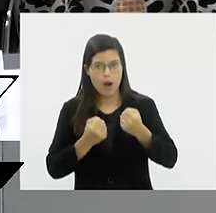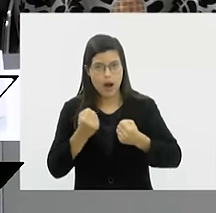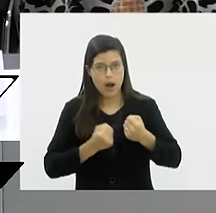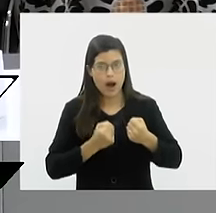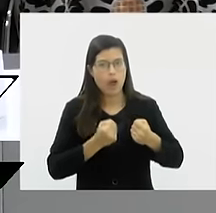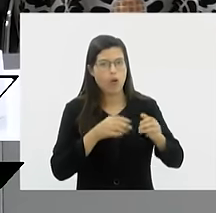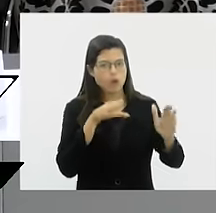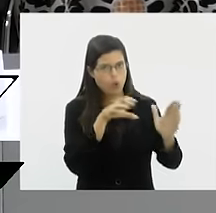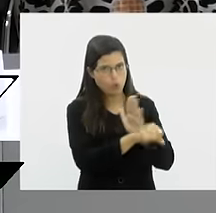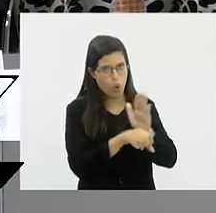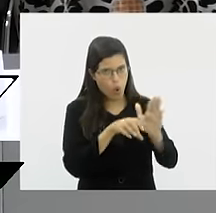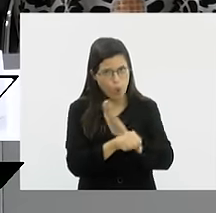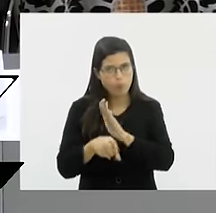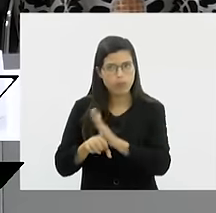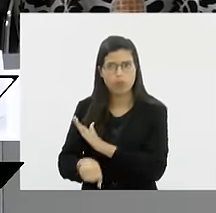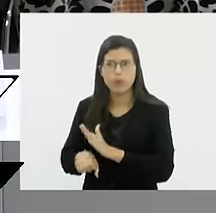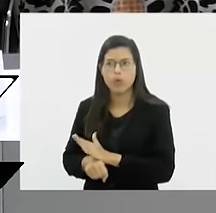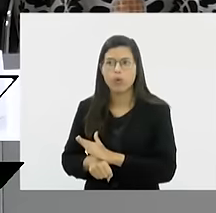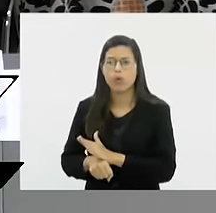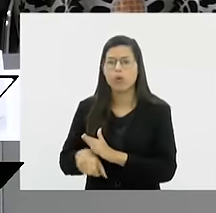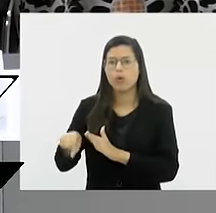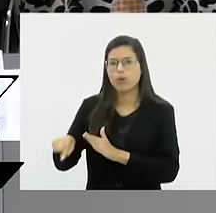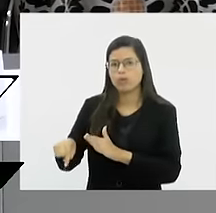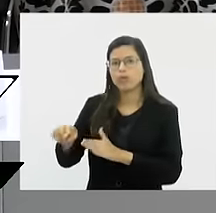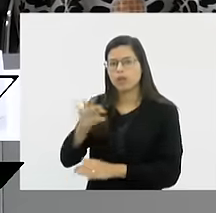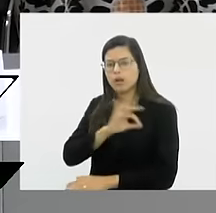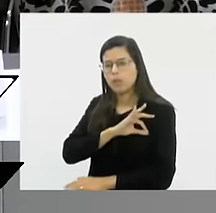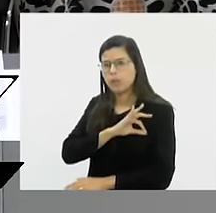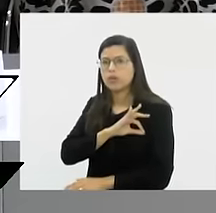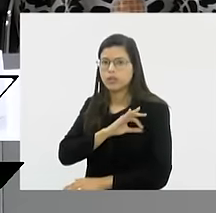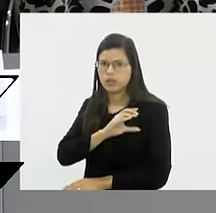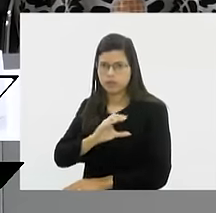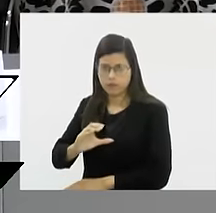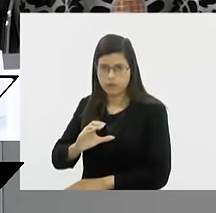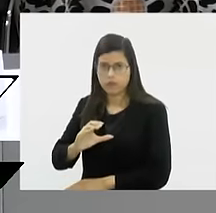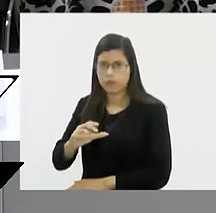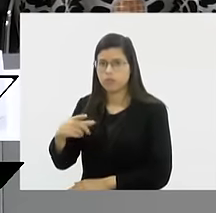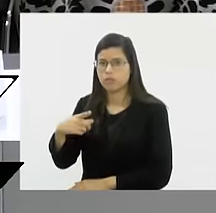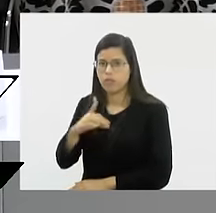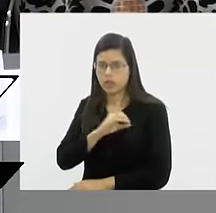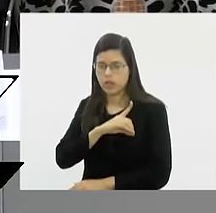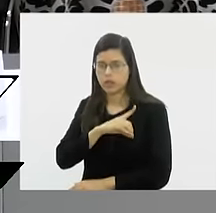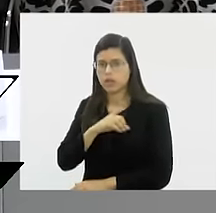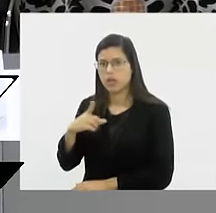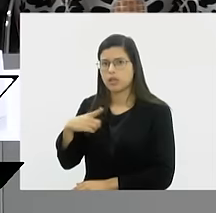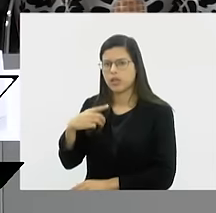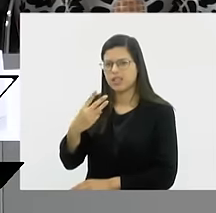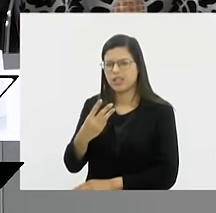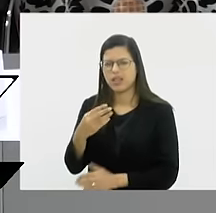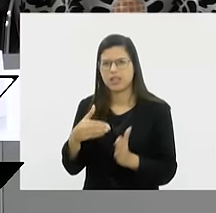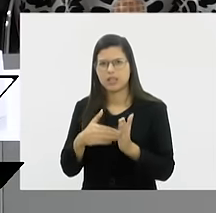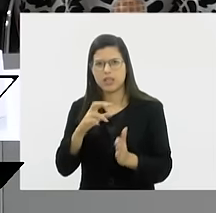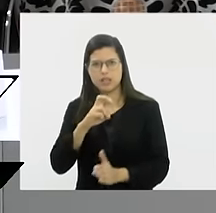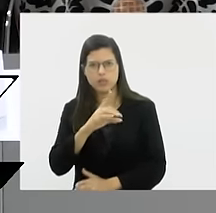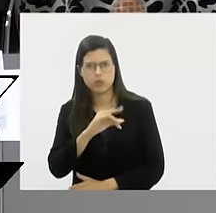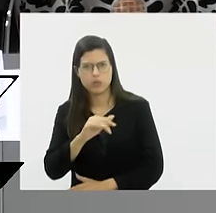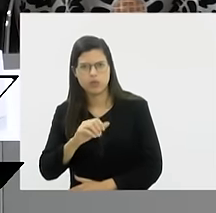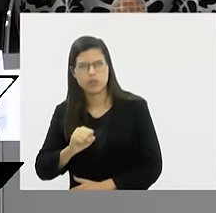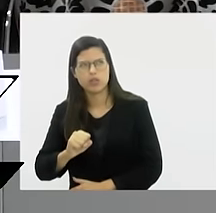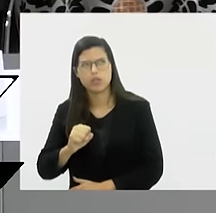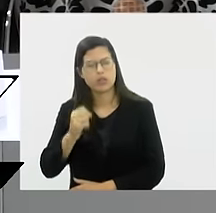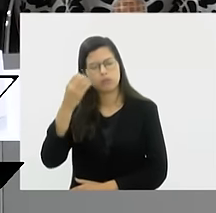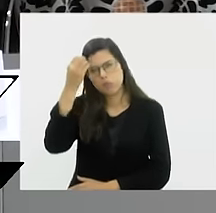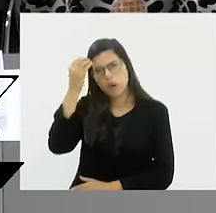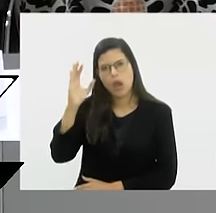recuperado de roubo, furto, que fica na Delegacia de Polícia Civil, ele tem de 3 a 5 dias de isenção. Não me lembro quantos dias